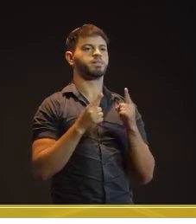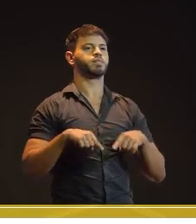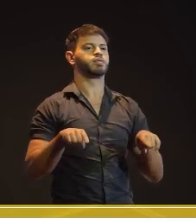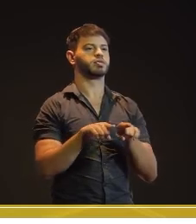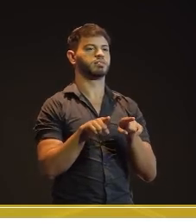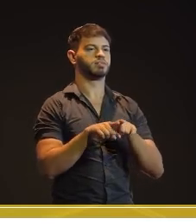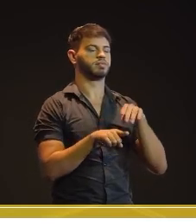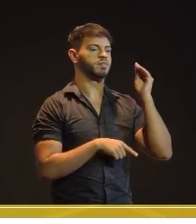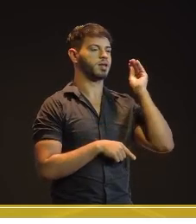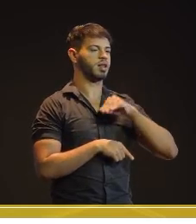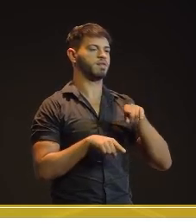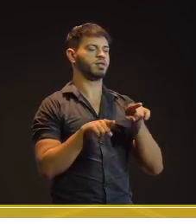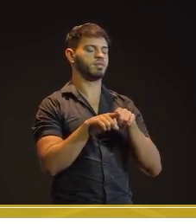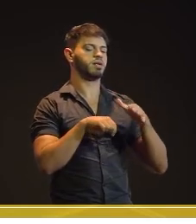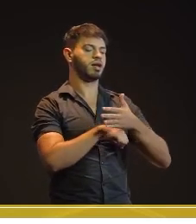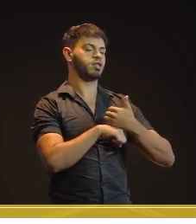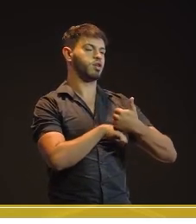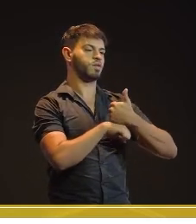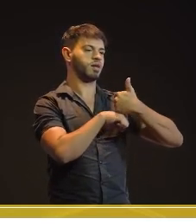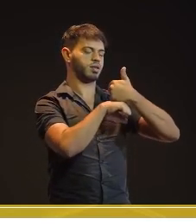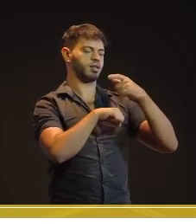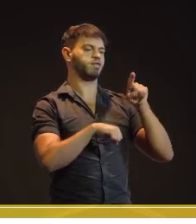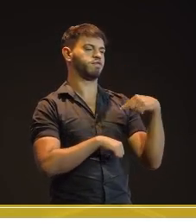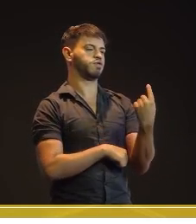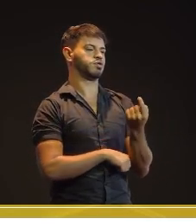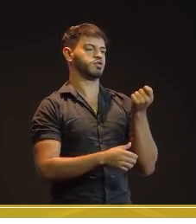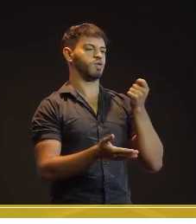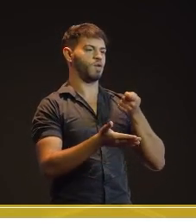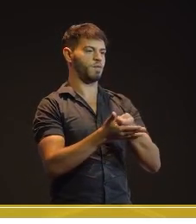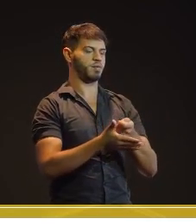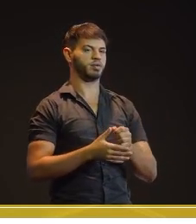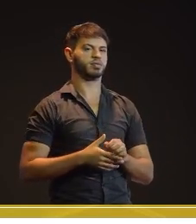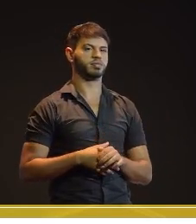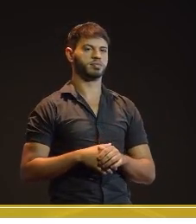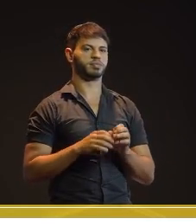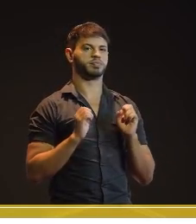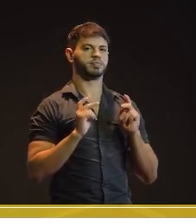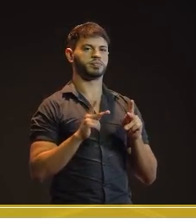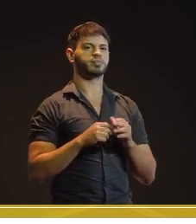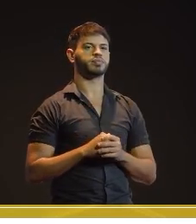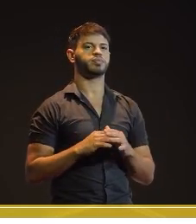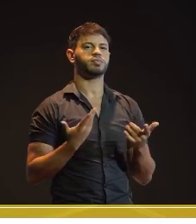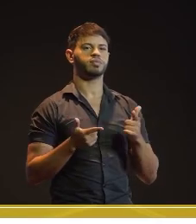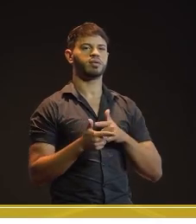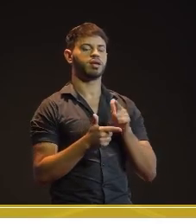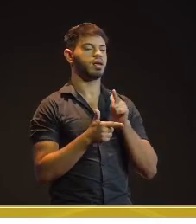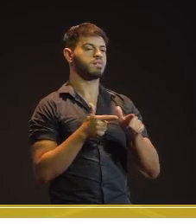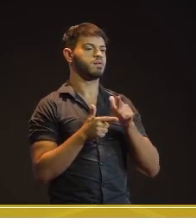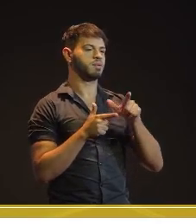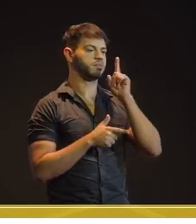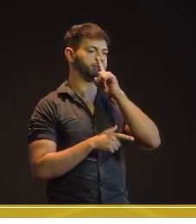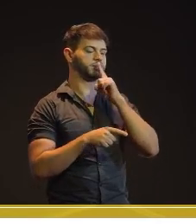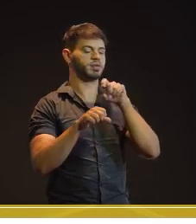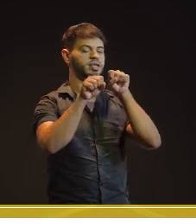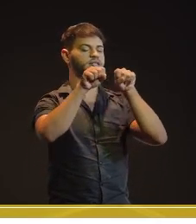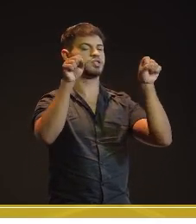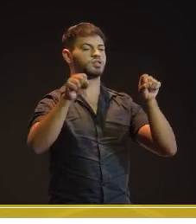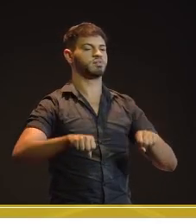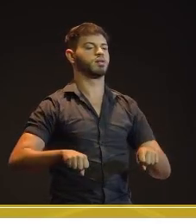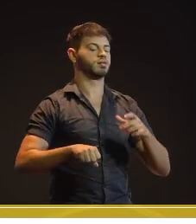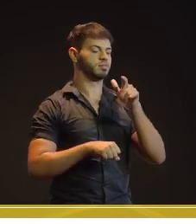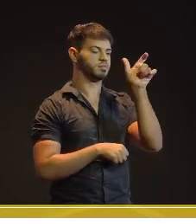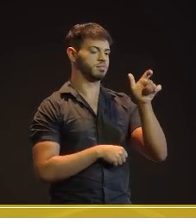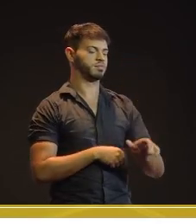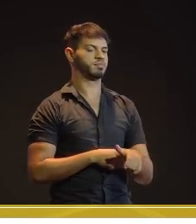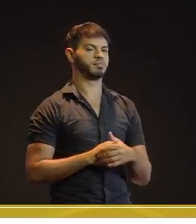irrelevante sobre a ótica de qualidade do módulo que vocês estão comprando. Joia? Porque eu tenho problemas de quebra sistemática de vidro com fabricantes